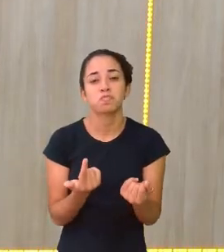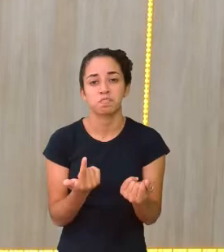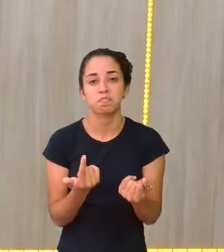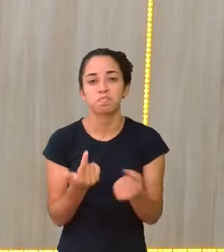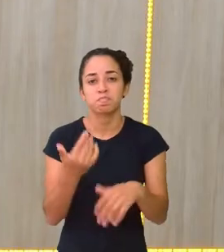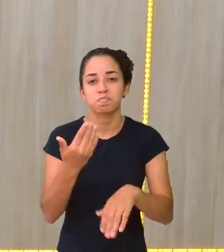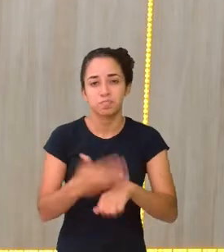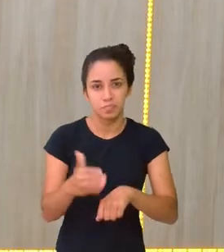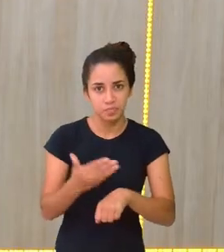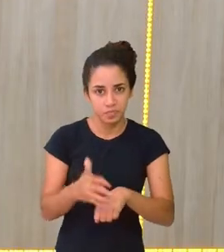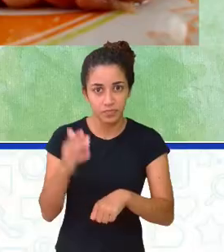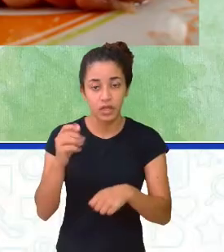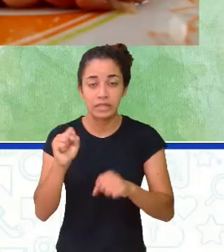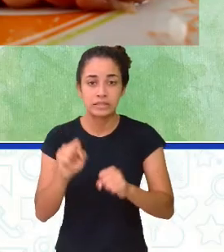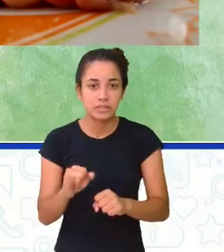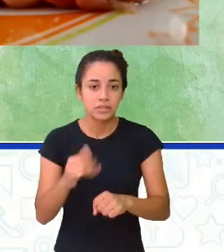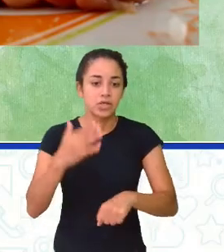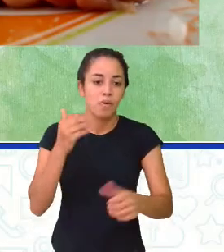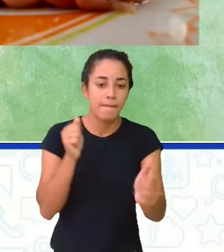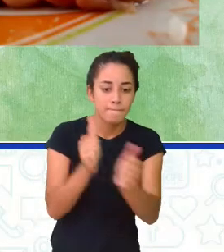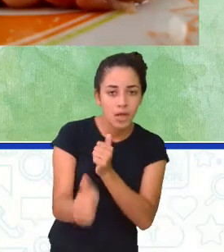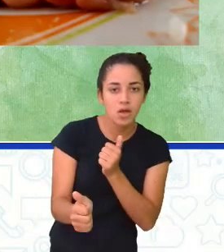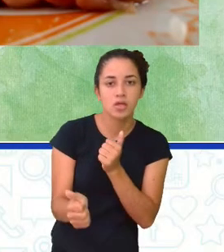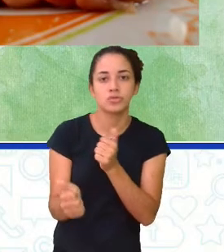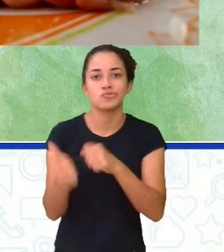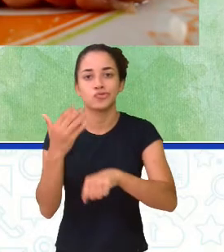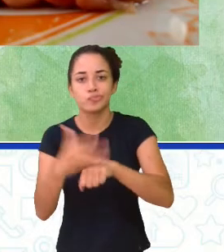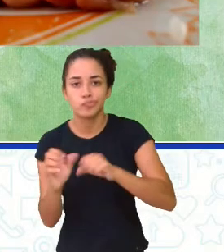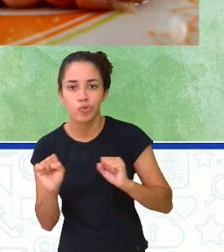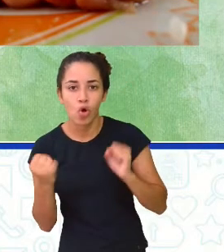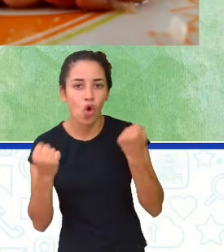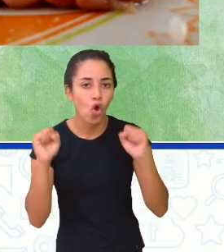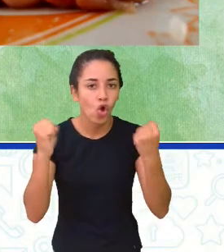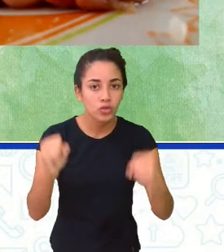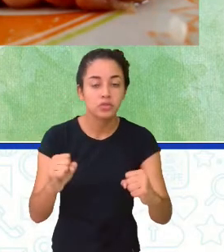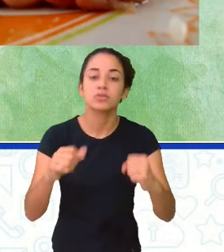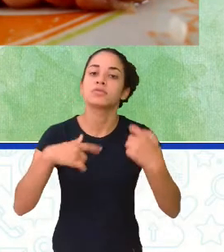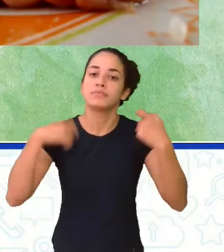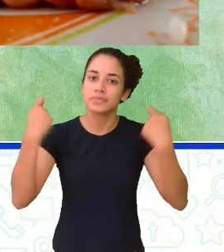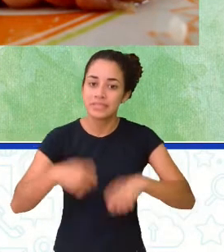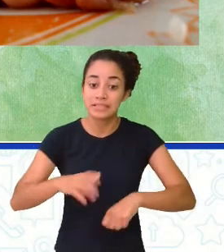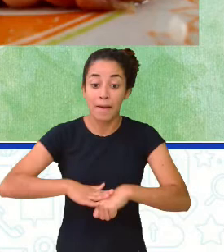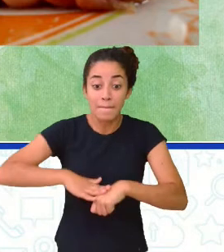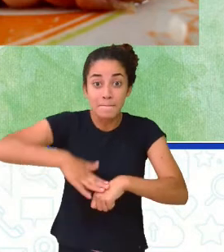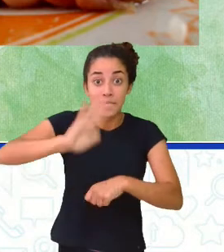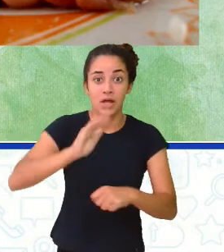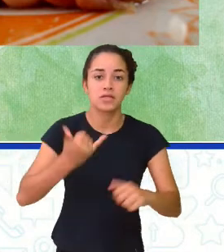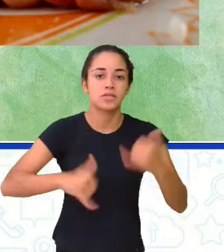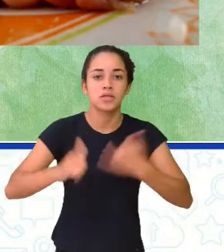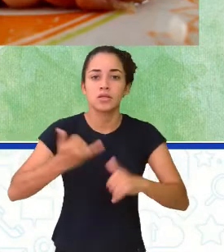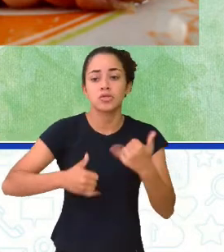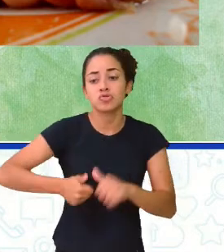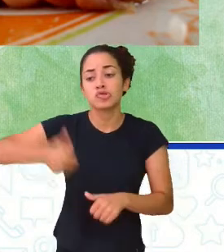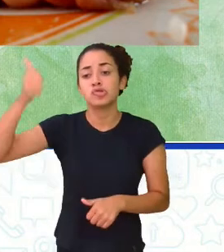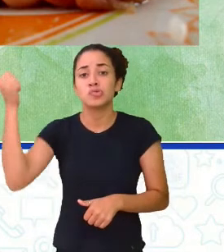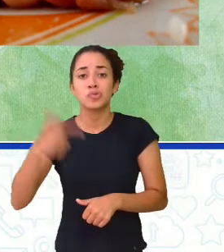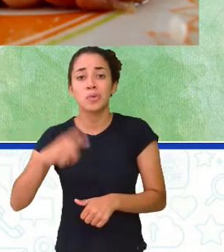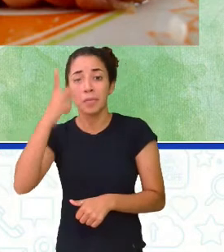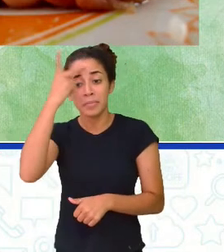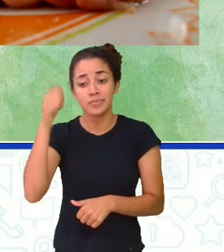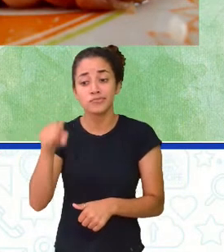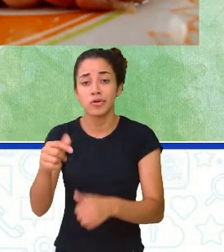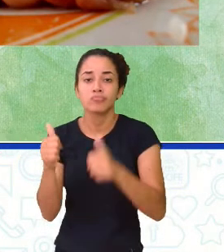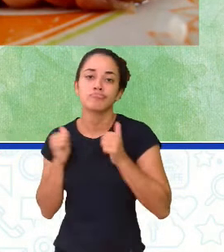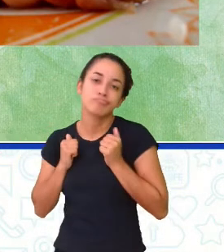se eu tenho uma vida ativa, se eu sou um atleta, se eu pratico esporte, eu preciso de mais energia do que o caso de ser